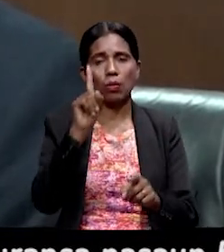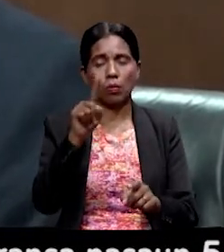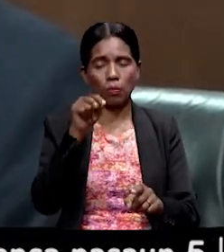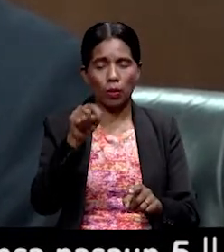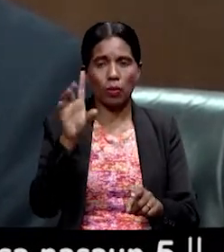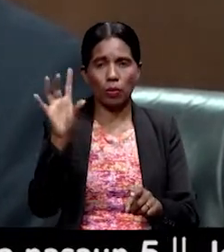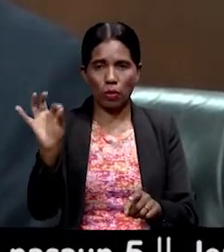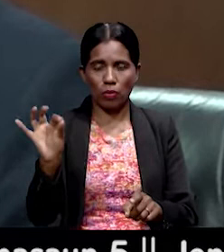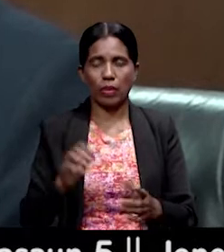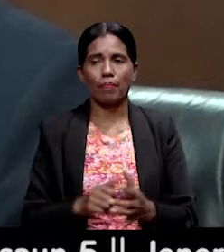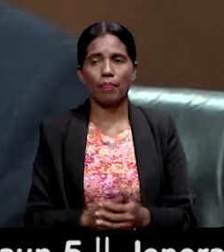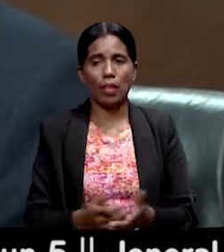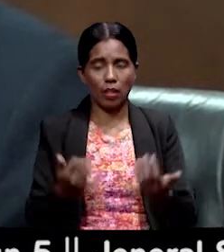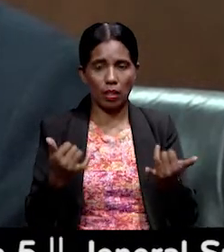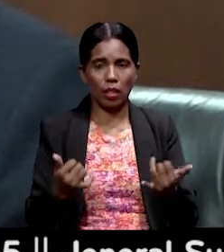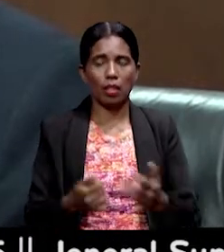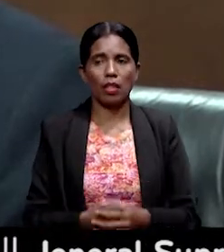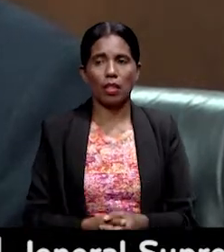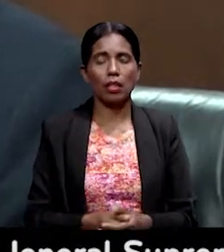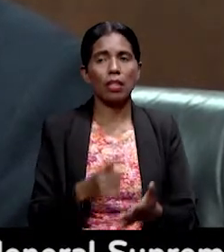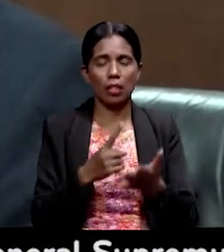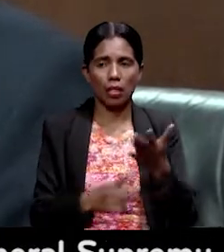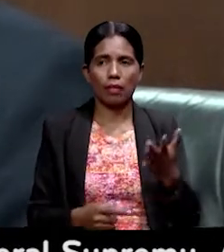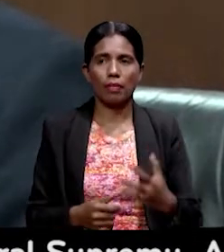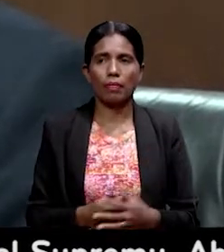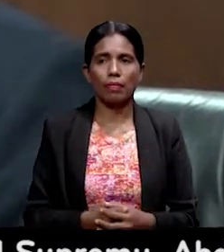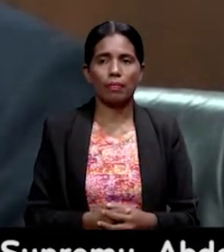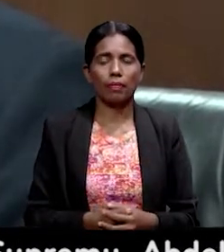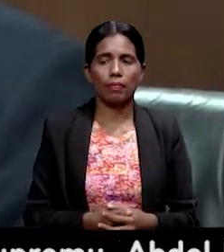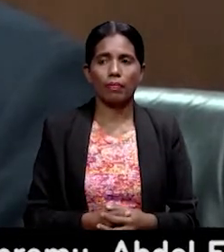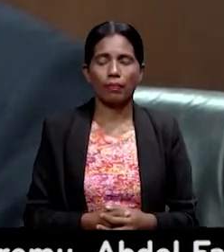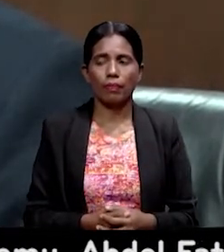Ora, idane significa seira. Ita